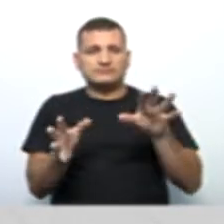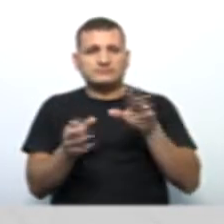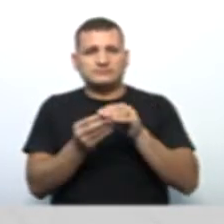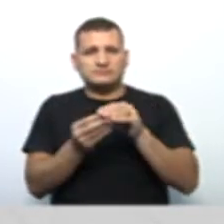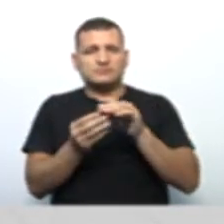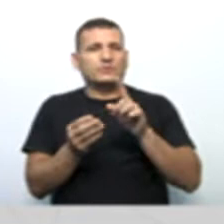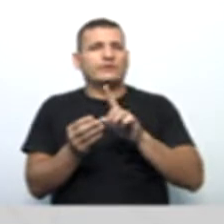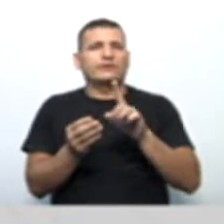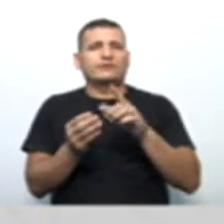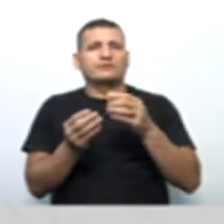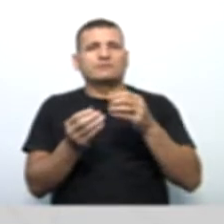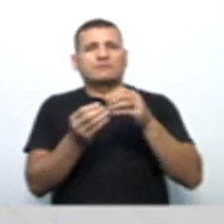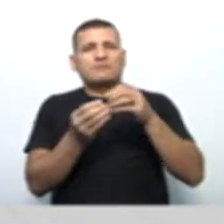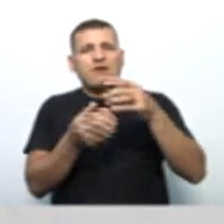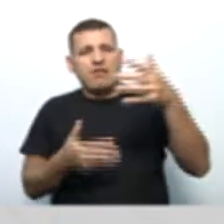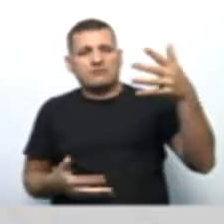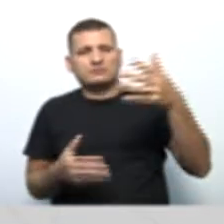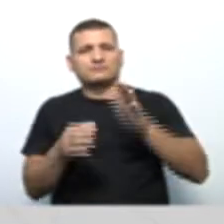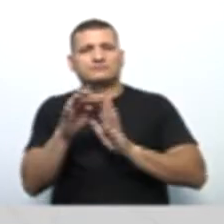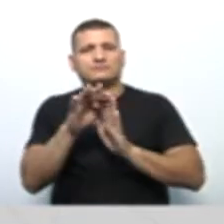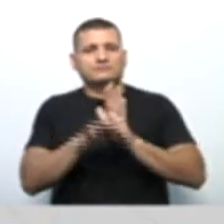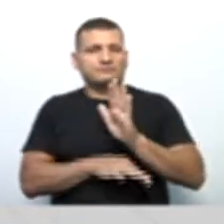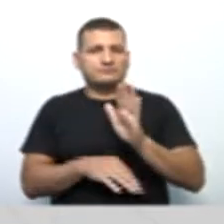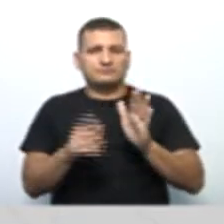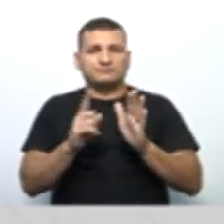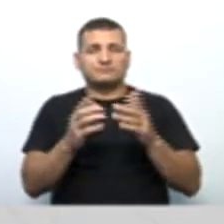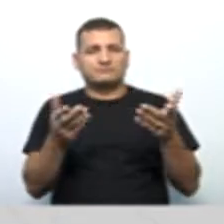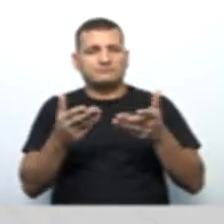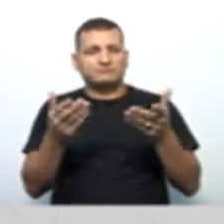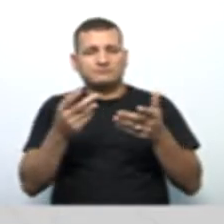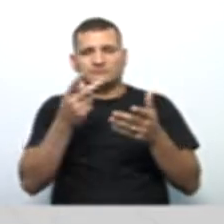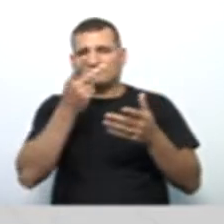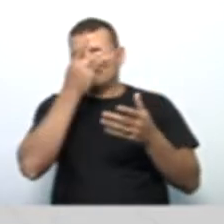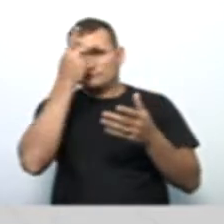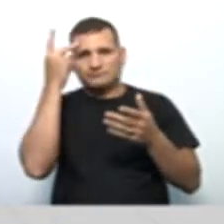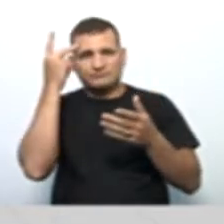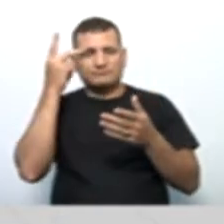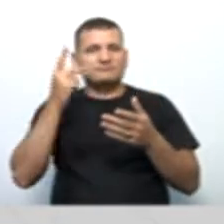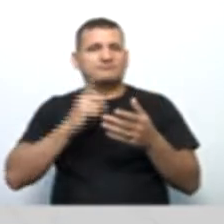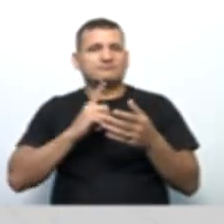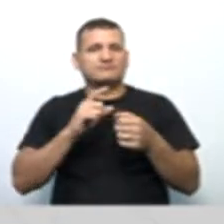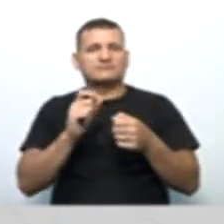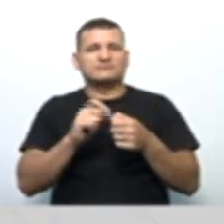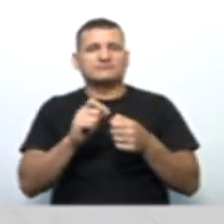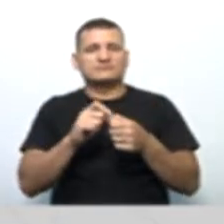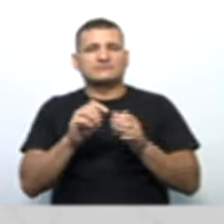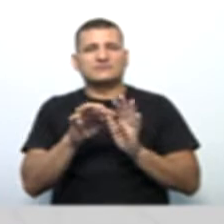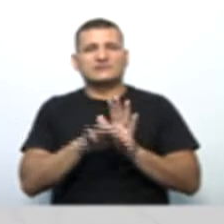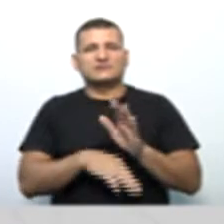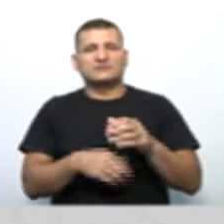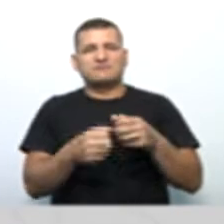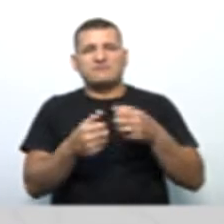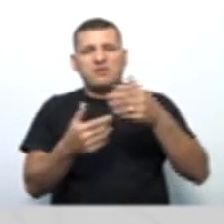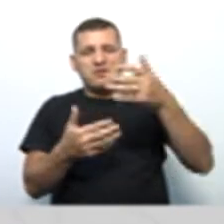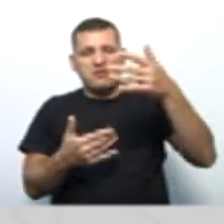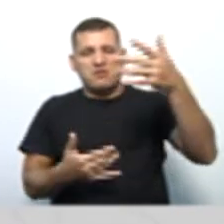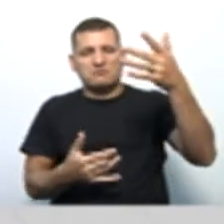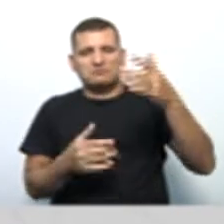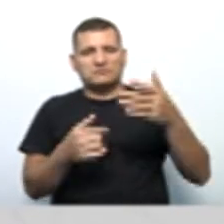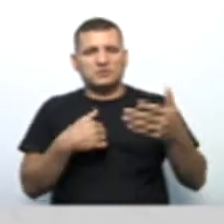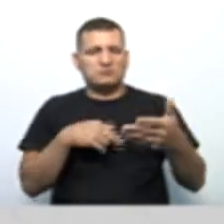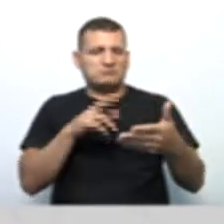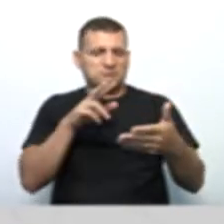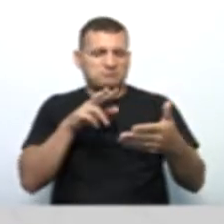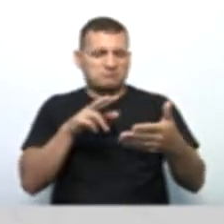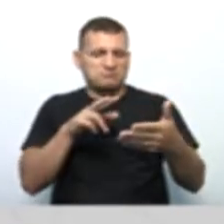com aqueles textos de vôo hoje o pessoal no facebook fazendo muitos são aqueles questões nem uma só de uma laje e ela